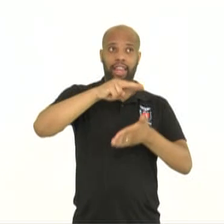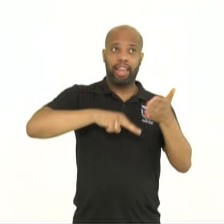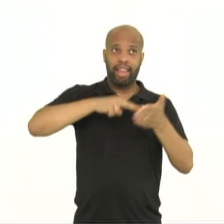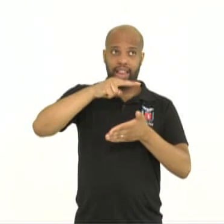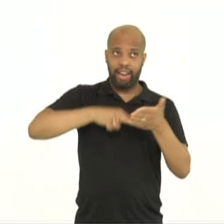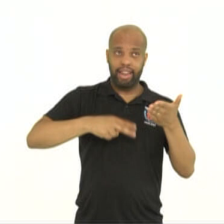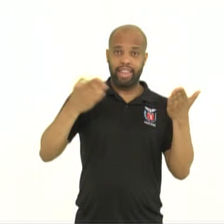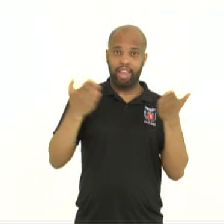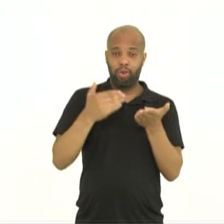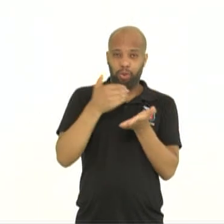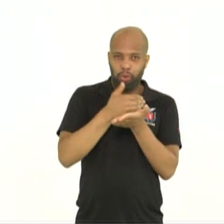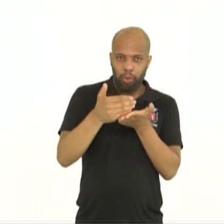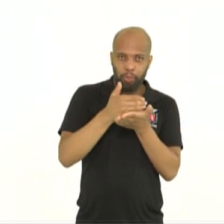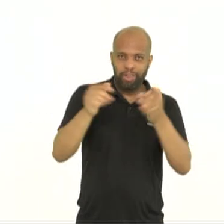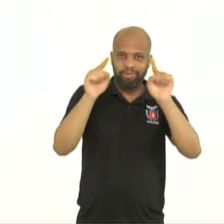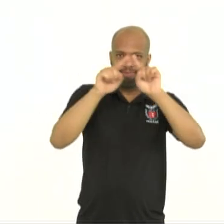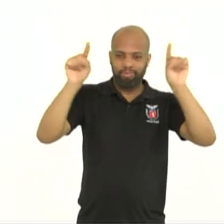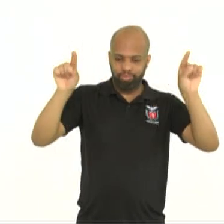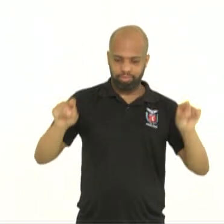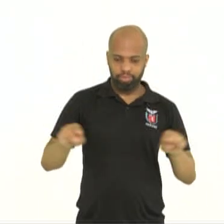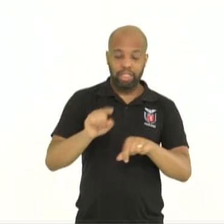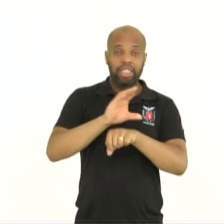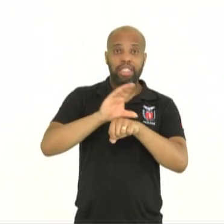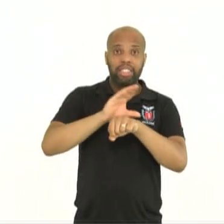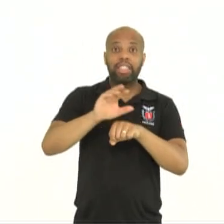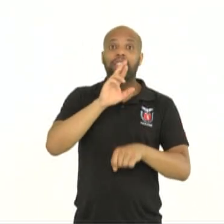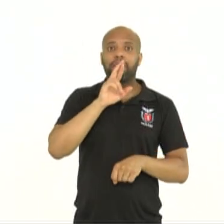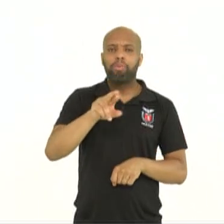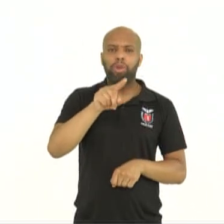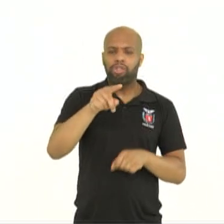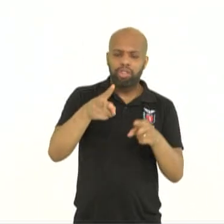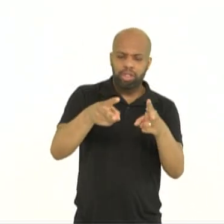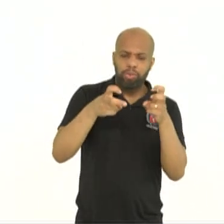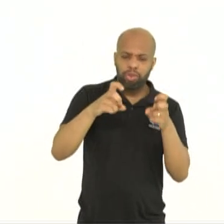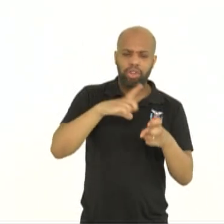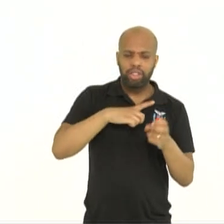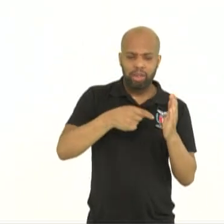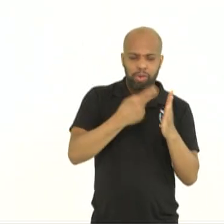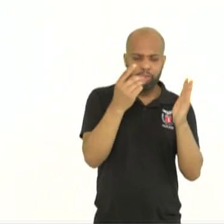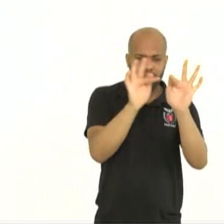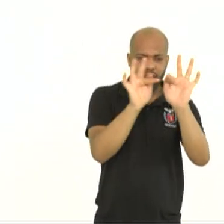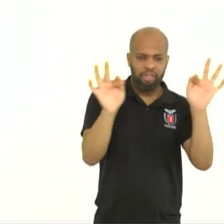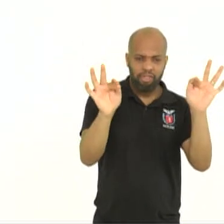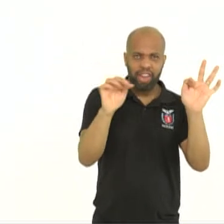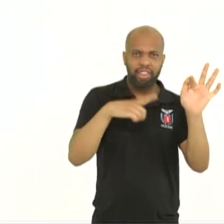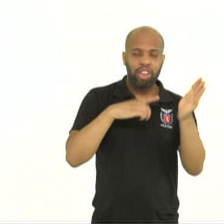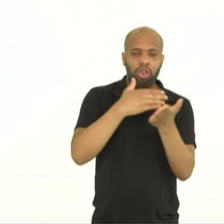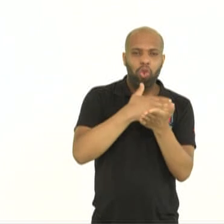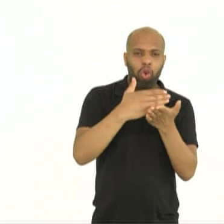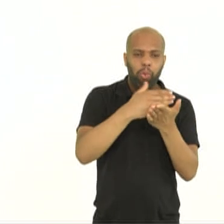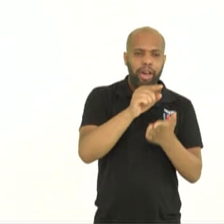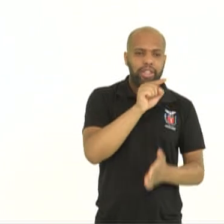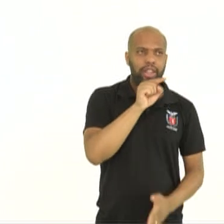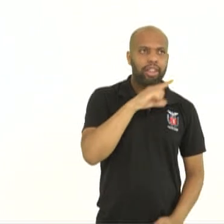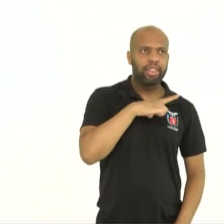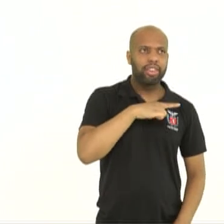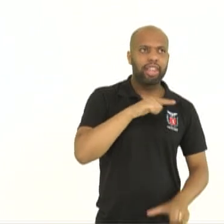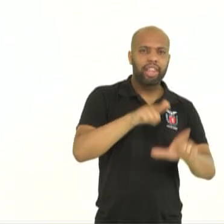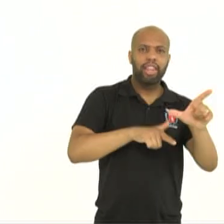trecho inicial do nosso conto e responda para mim. Você observou que a primeira frase do conto inicia-se com